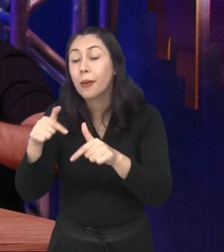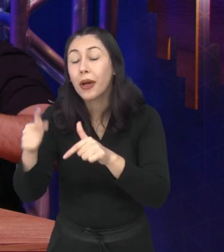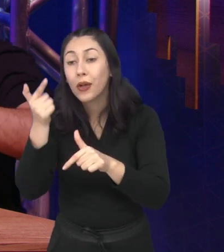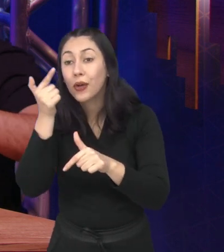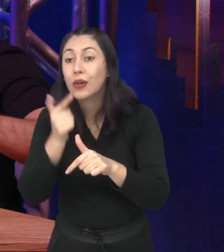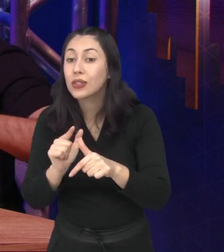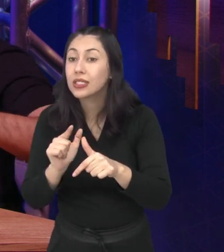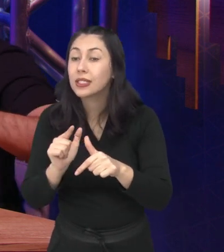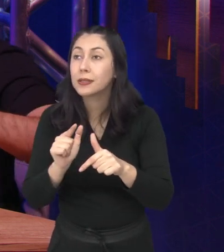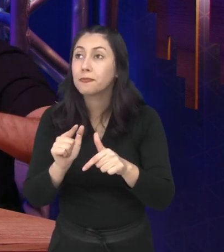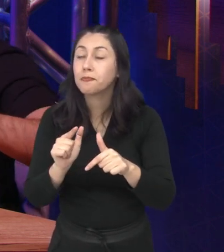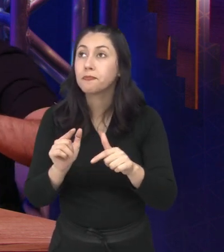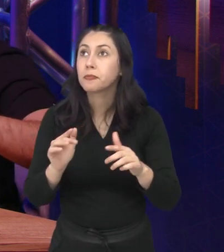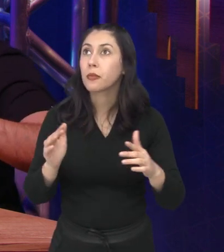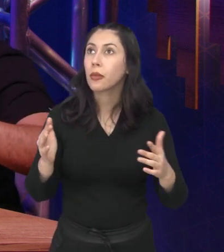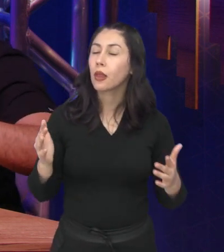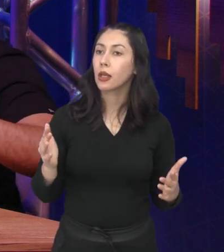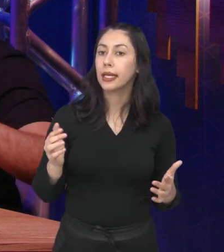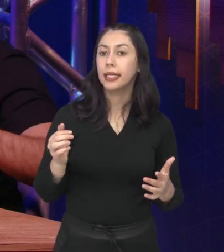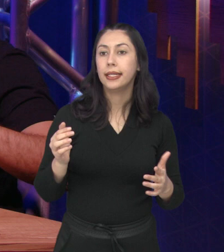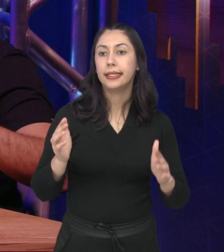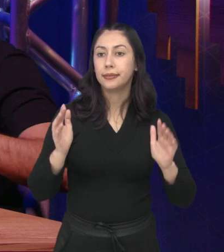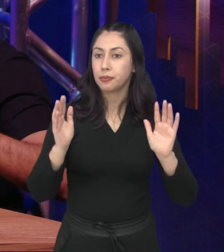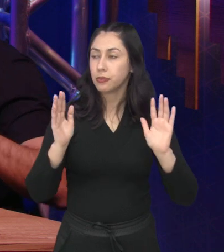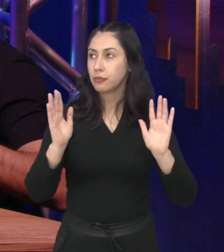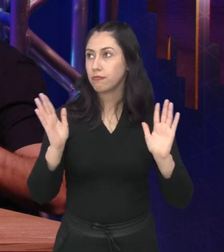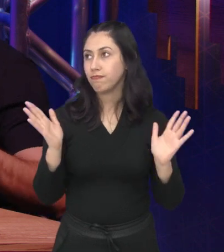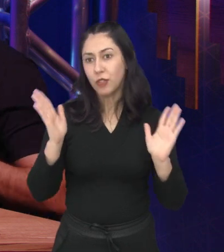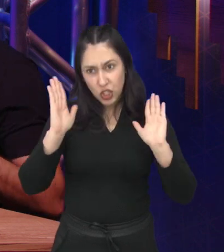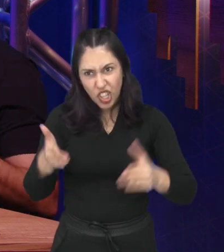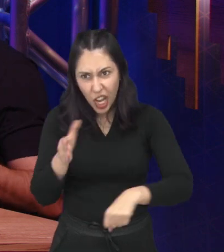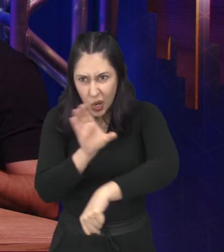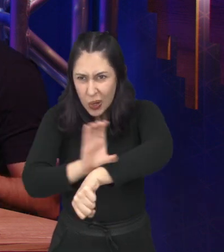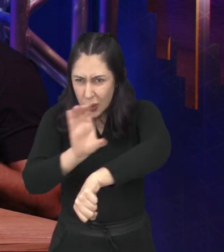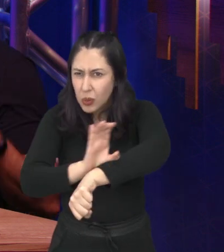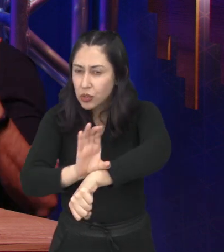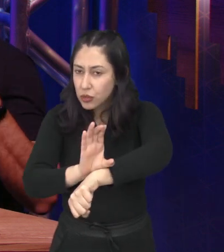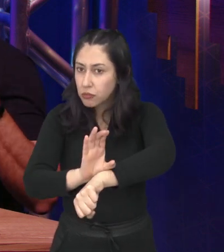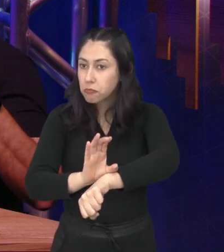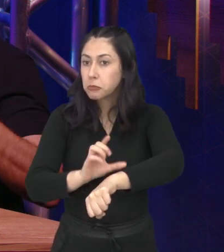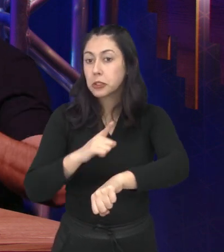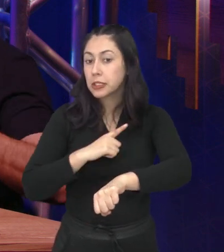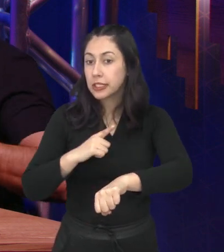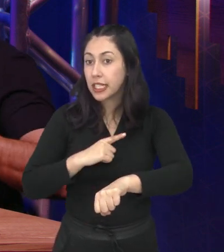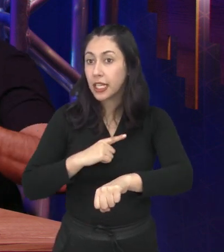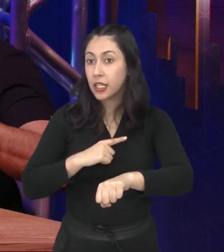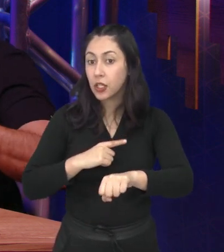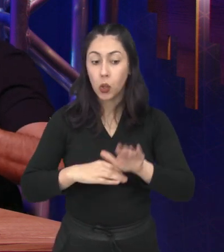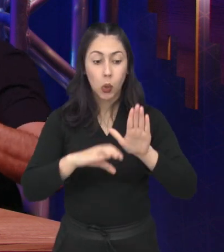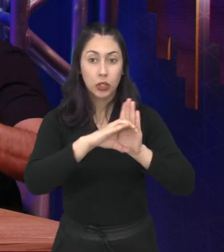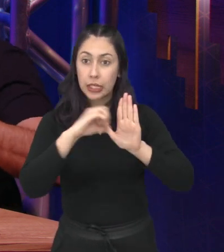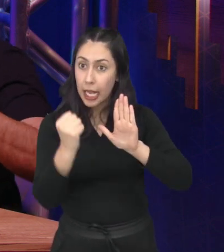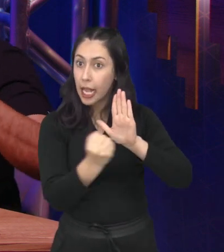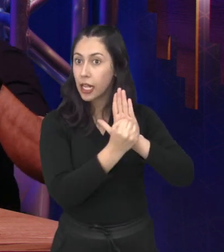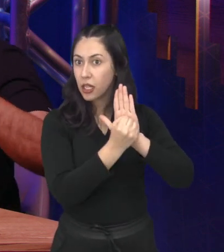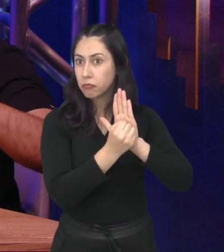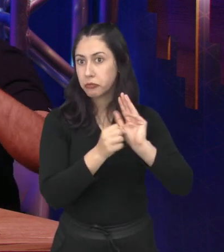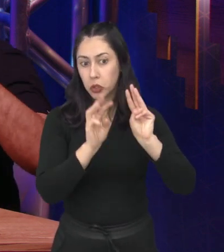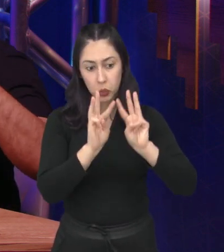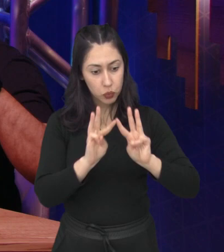tá aí já tá fazendo um curso e tal, Tem o CIEE, que é um site